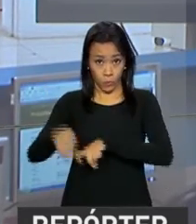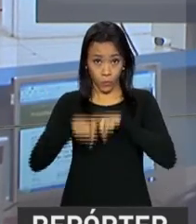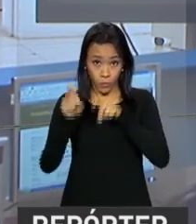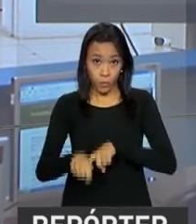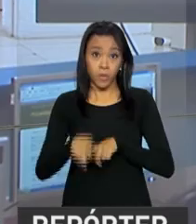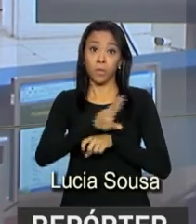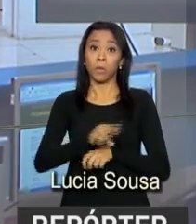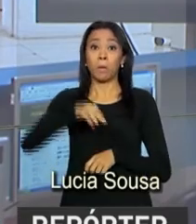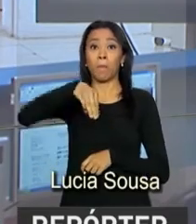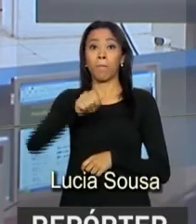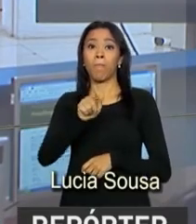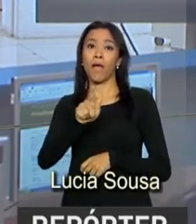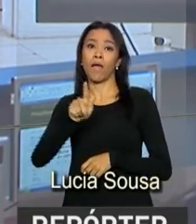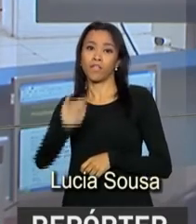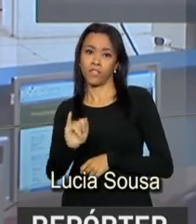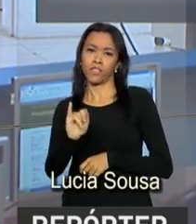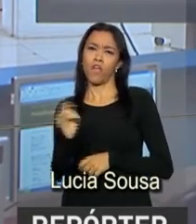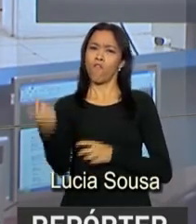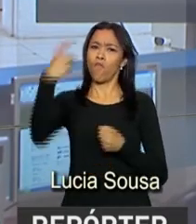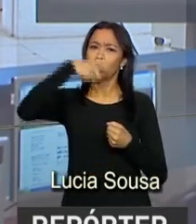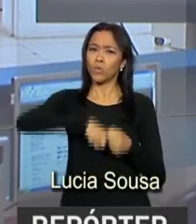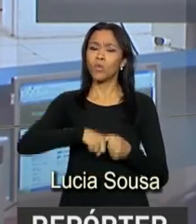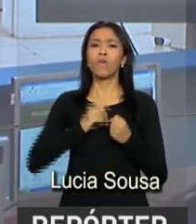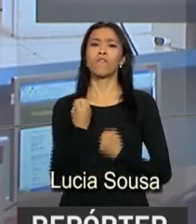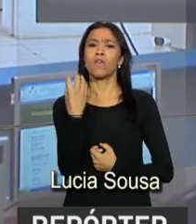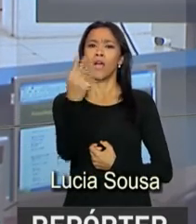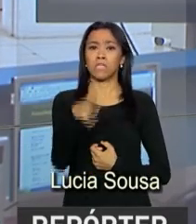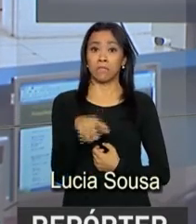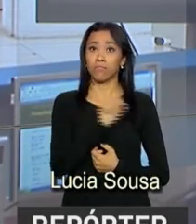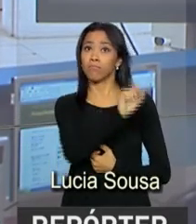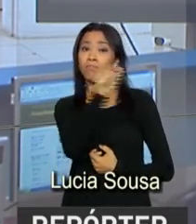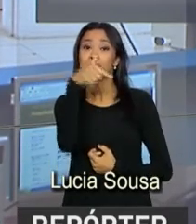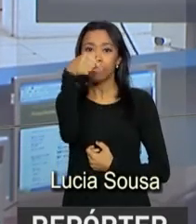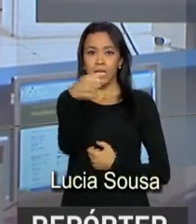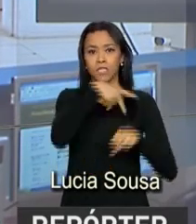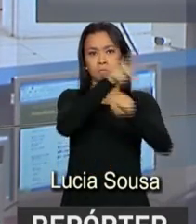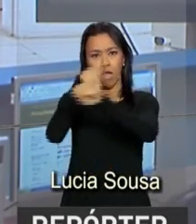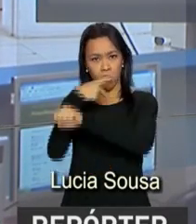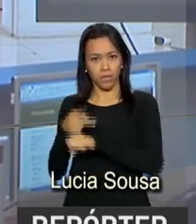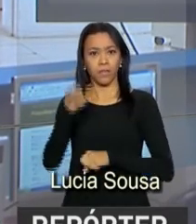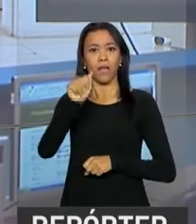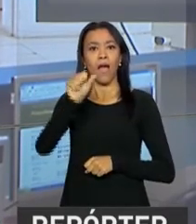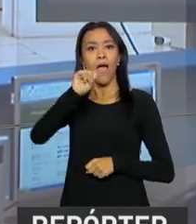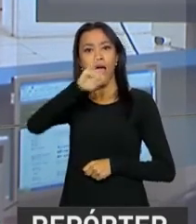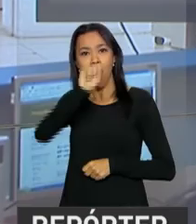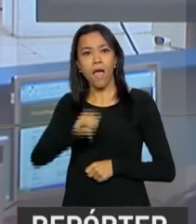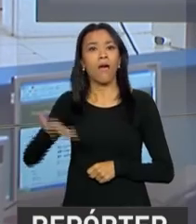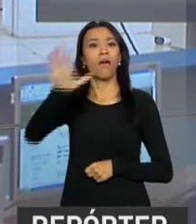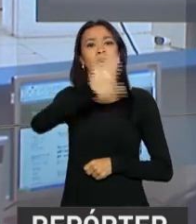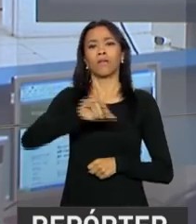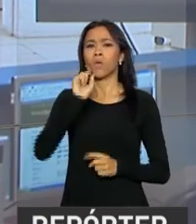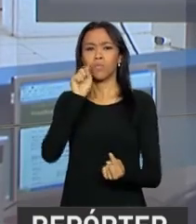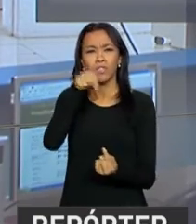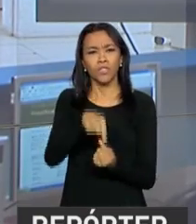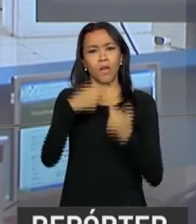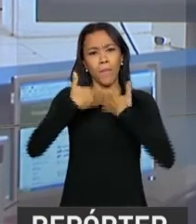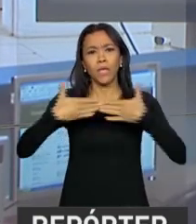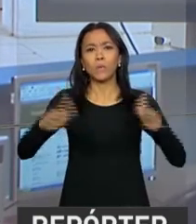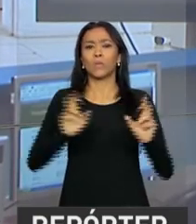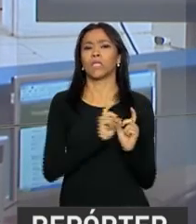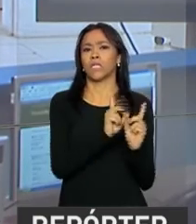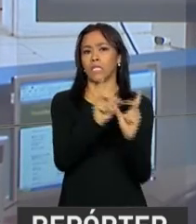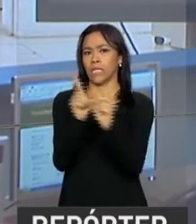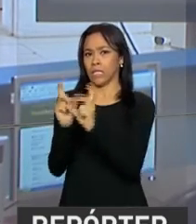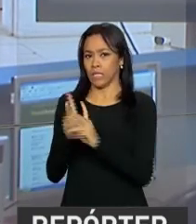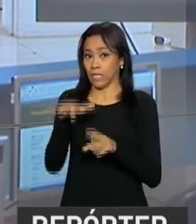voltou de uma viagem a sete países asiáticos o objetivo da missão oficial foi negociar a ampliação e abertura de mercados para